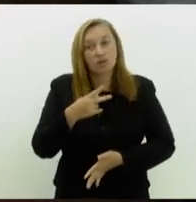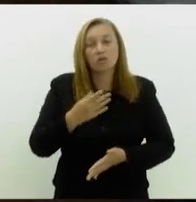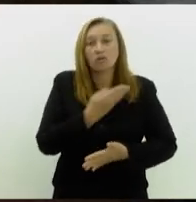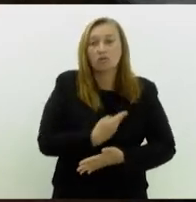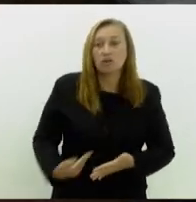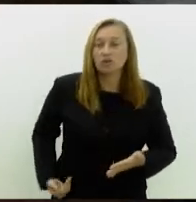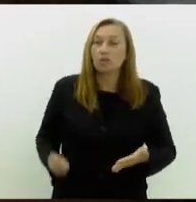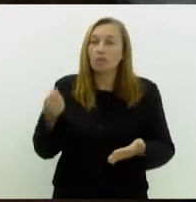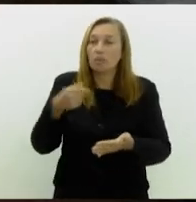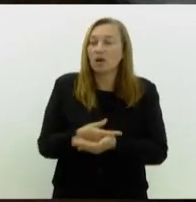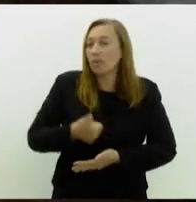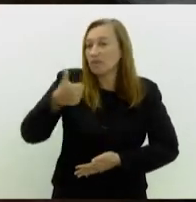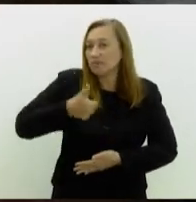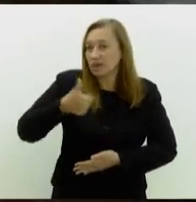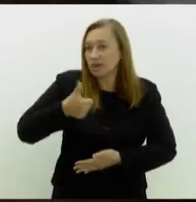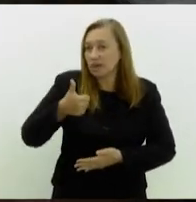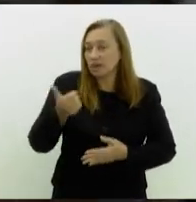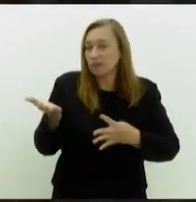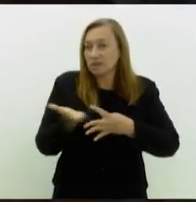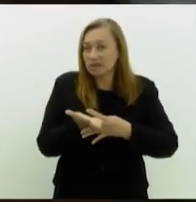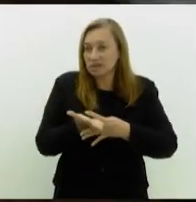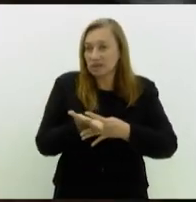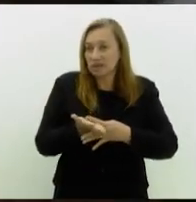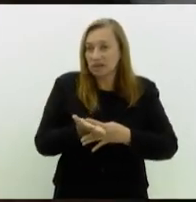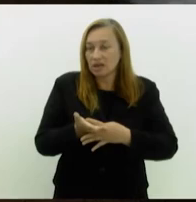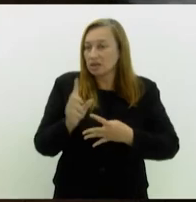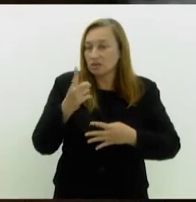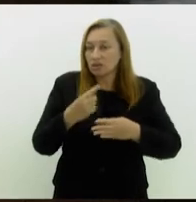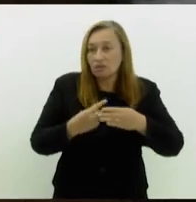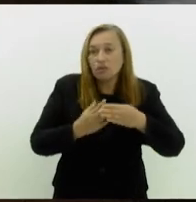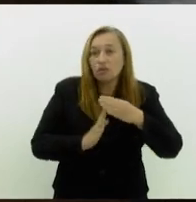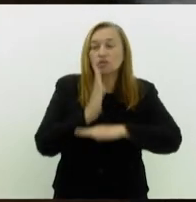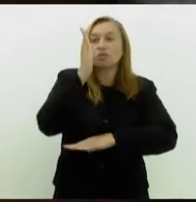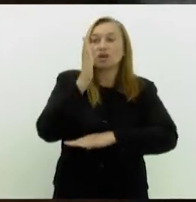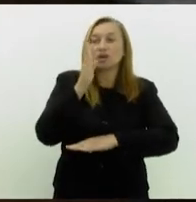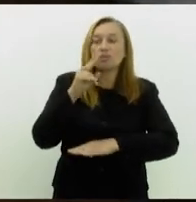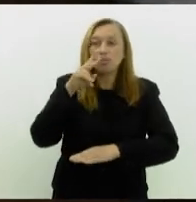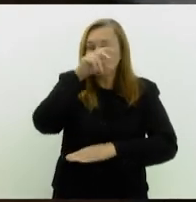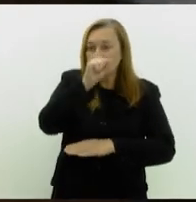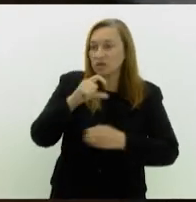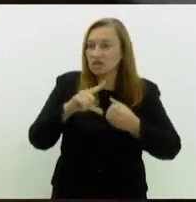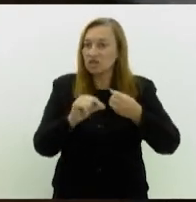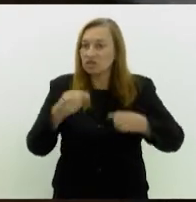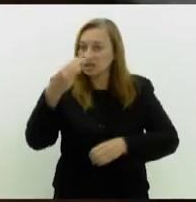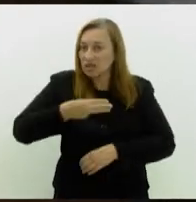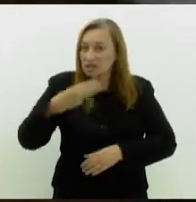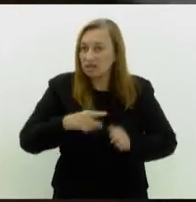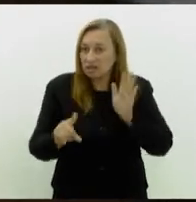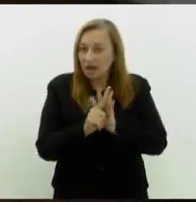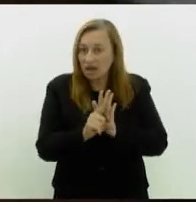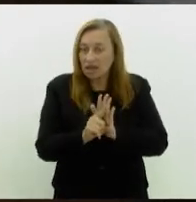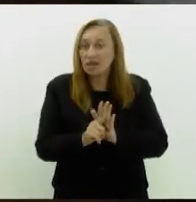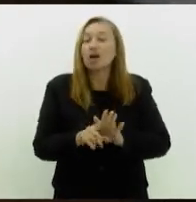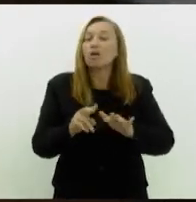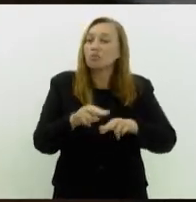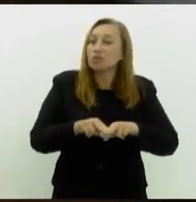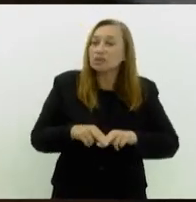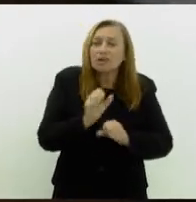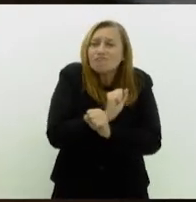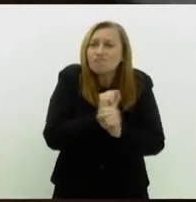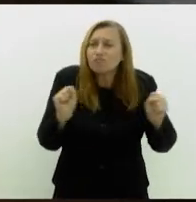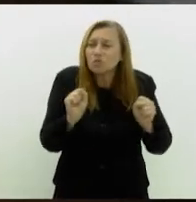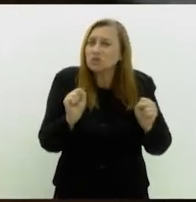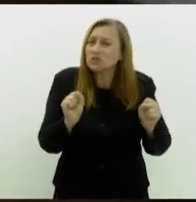parcela não houve não houve superbit orçamentário por força do artigo Tero da Lei e portanto é impossível